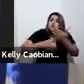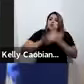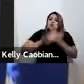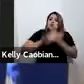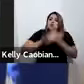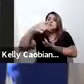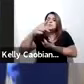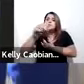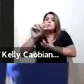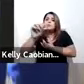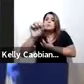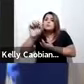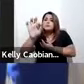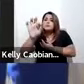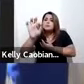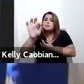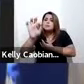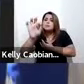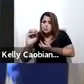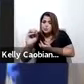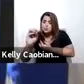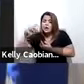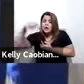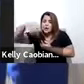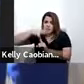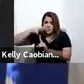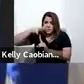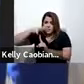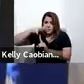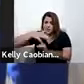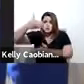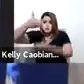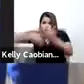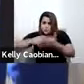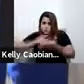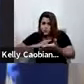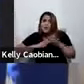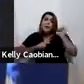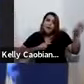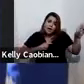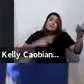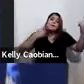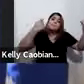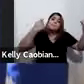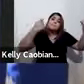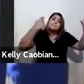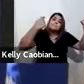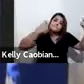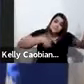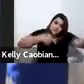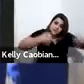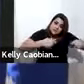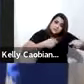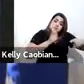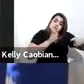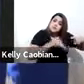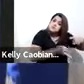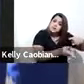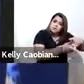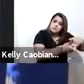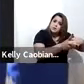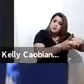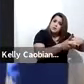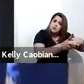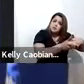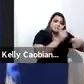incentivos fiscais do governo do Estado do Paraná, elas têm que fazer a manutenção do nível de emprego, sendo vedada